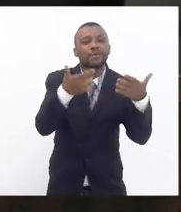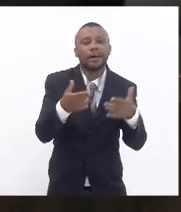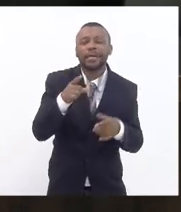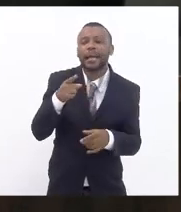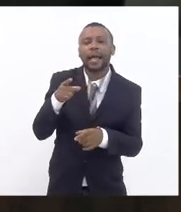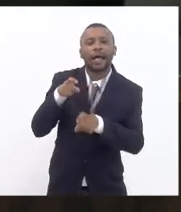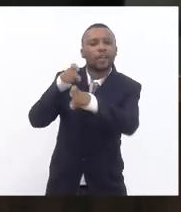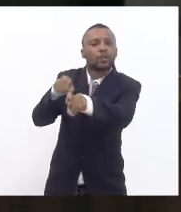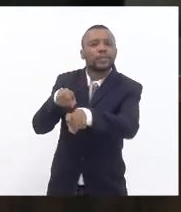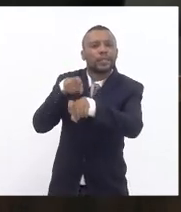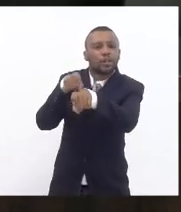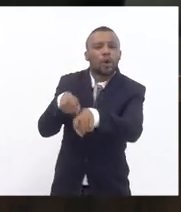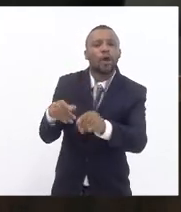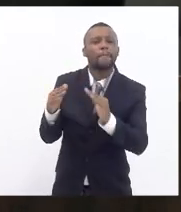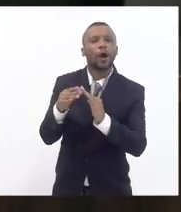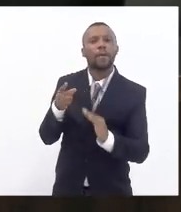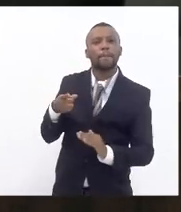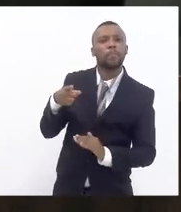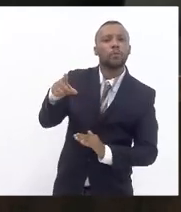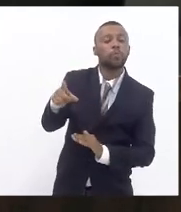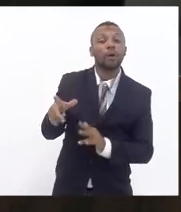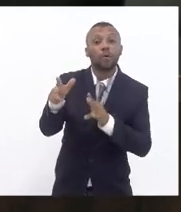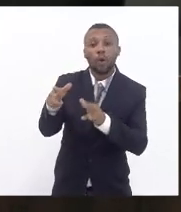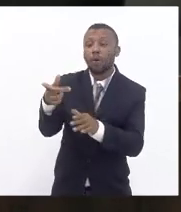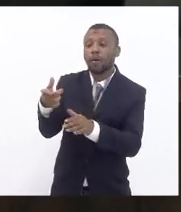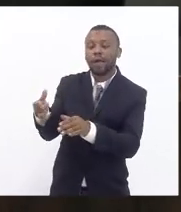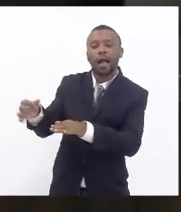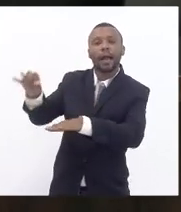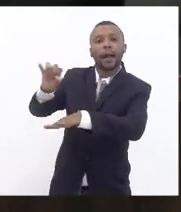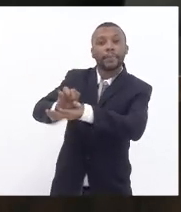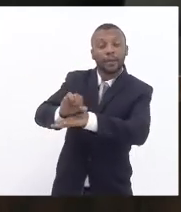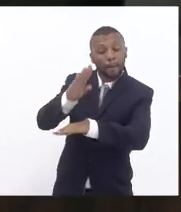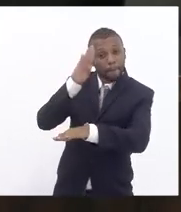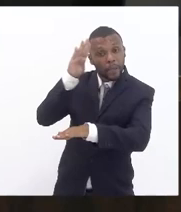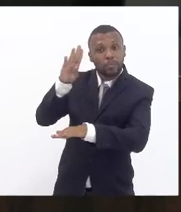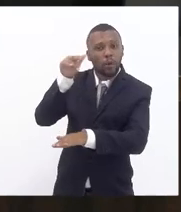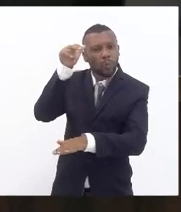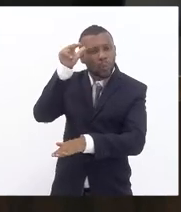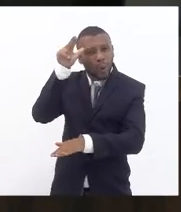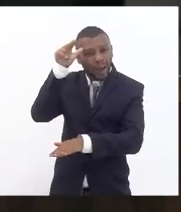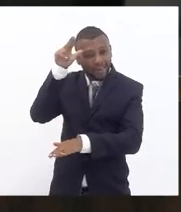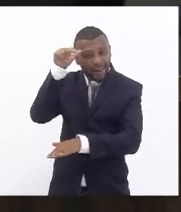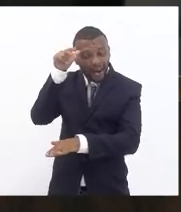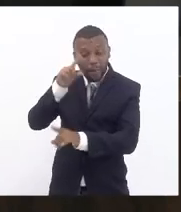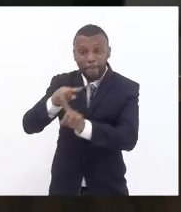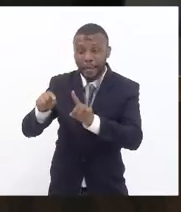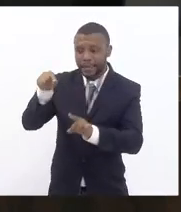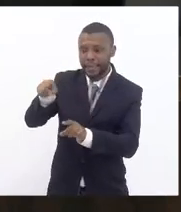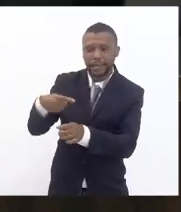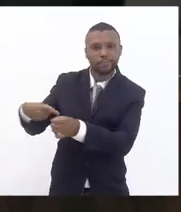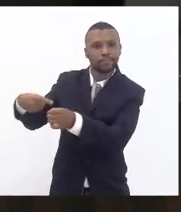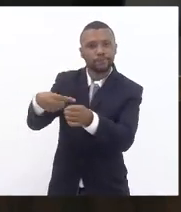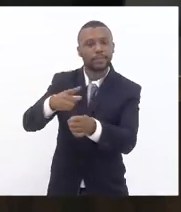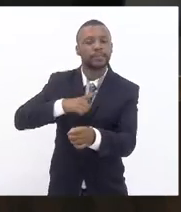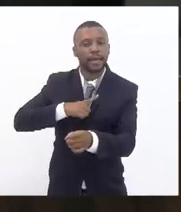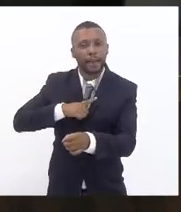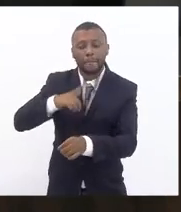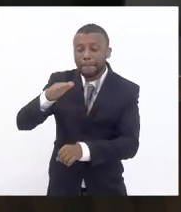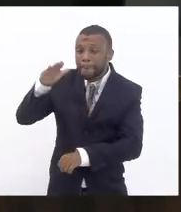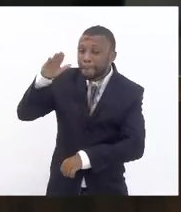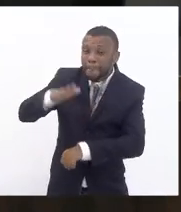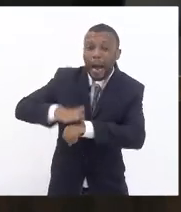dessa, deputada Mata, como a capital do cavalo. Mas Casimiro de Abreu é uma das cidades que mais faz exposições de